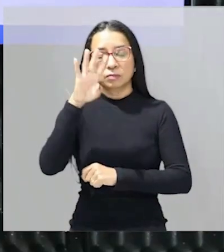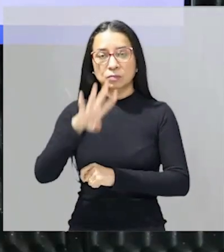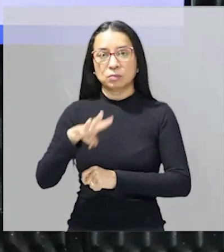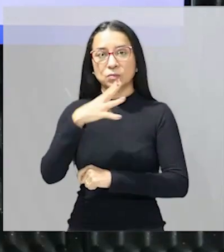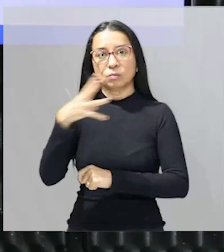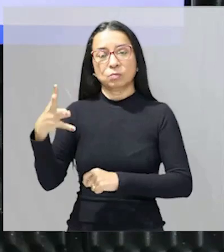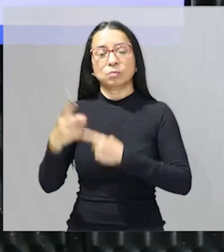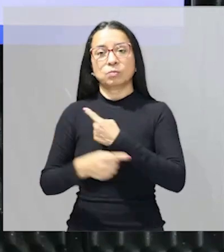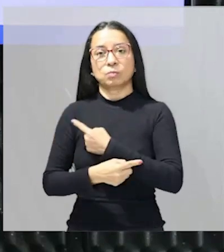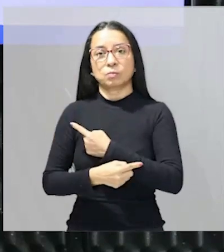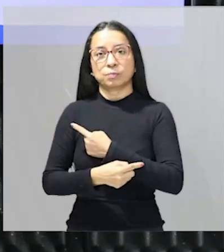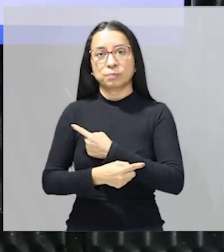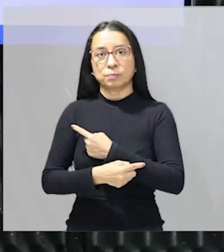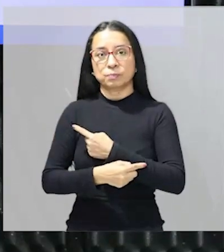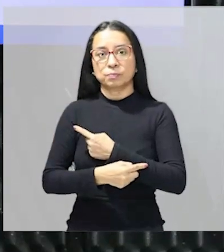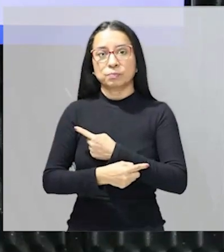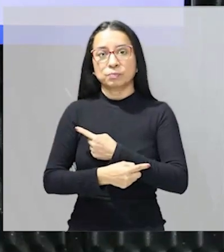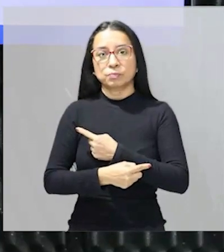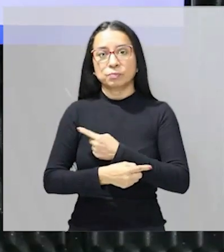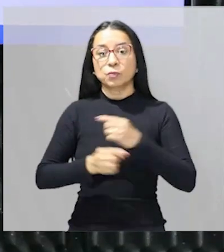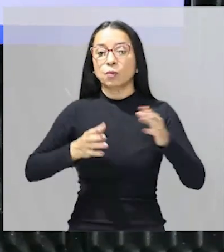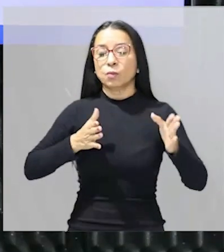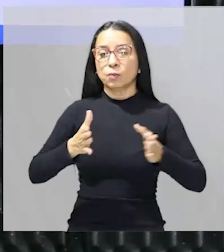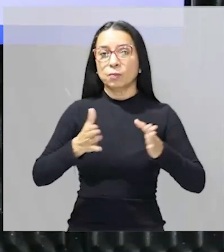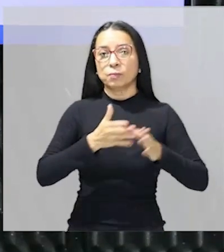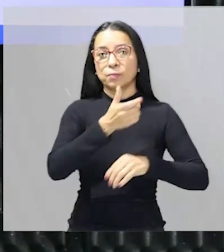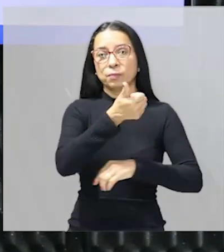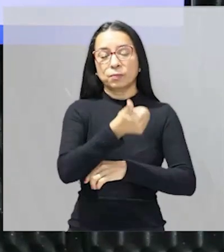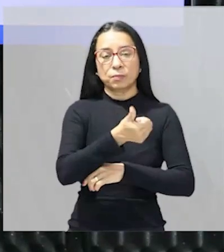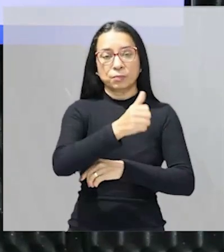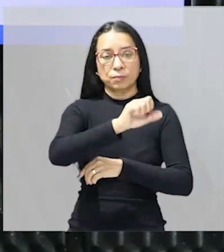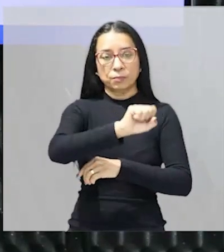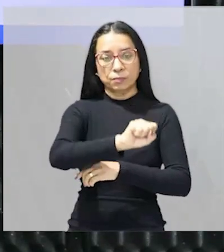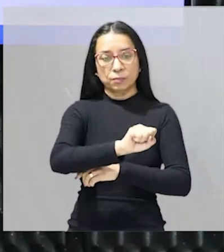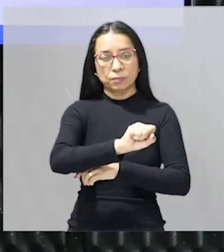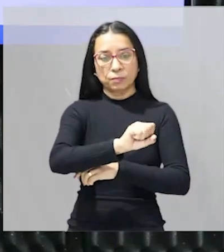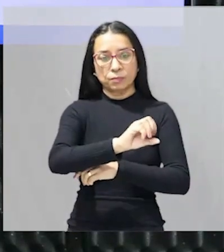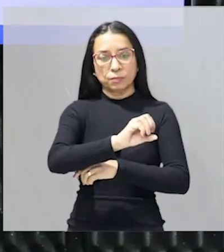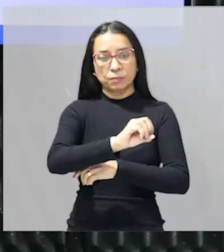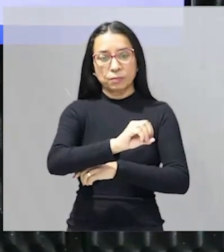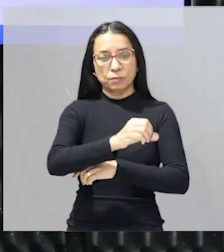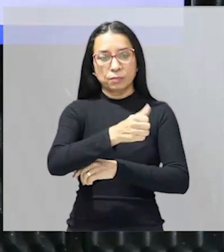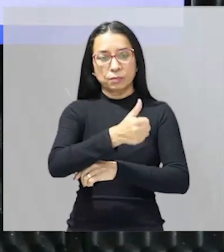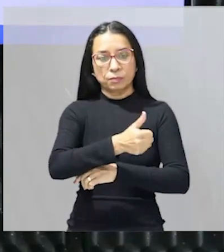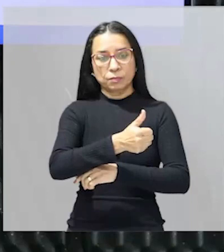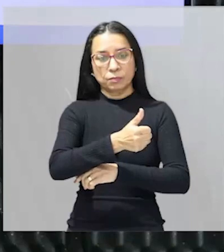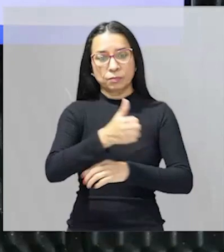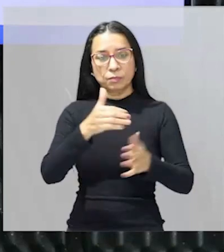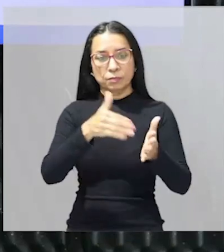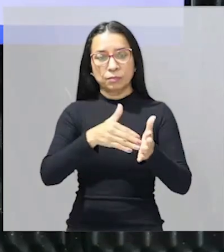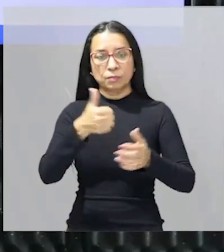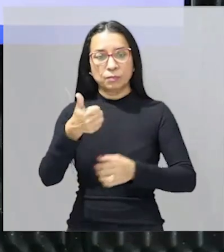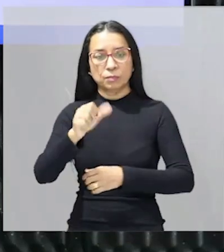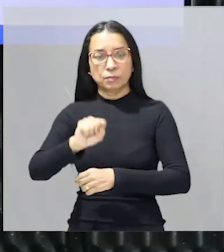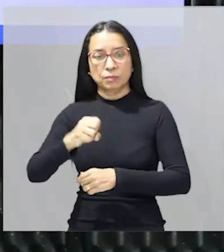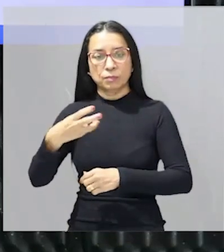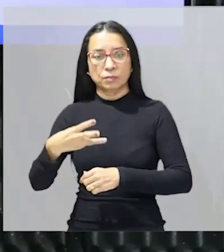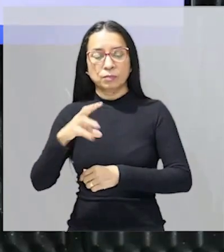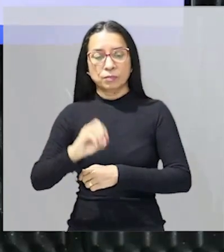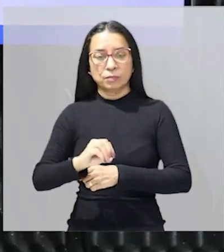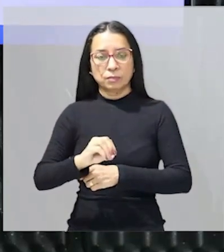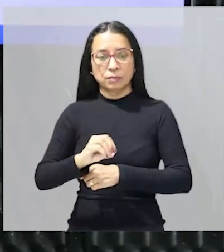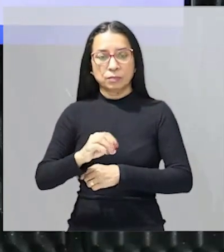quadro entre 1801 e 1830, observe o número de escravos, ele reduziu, né, antes da